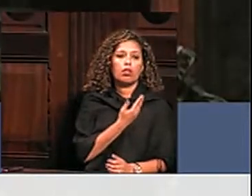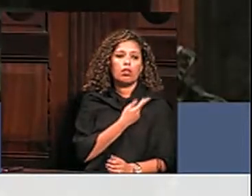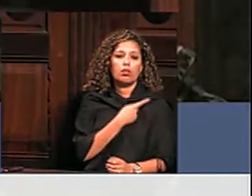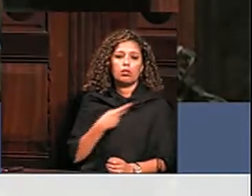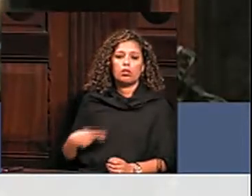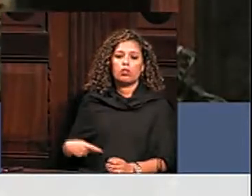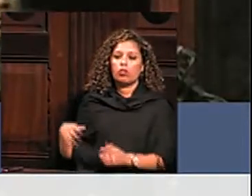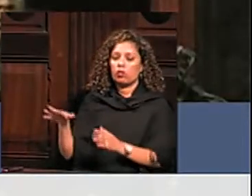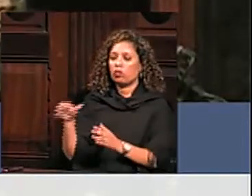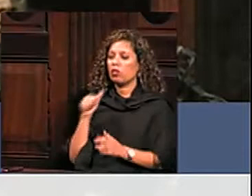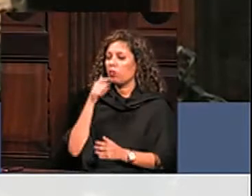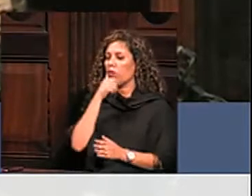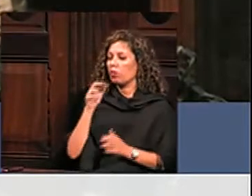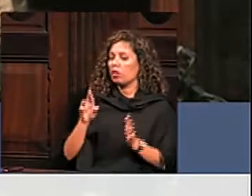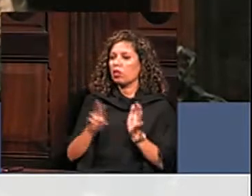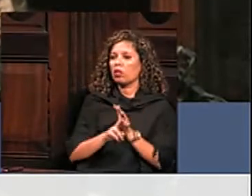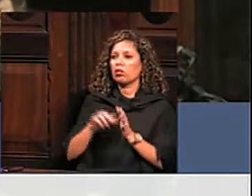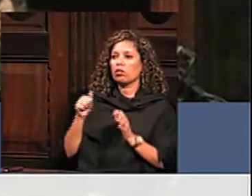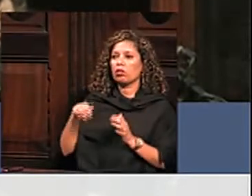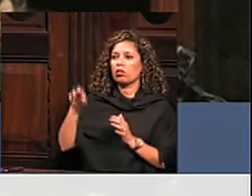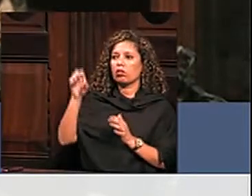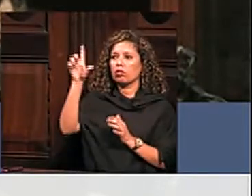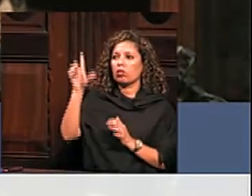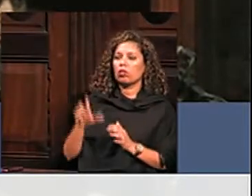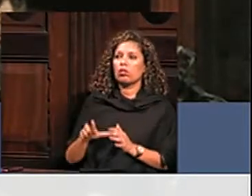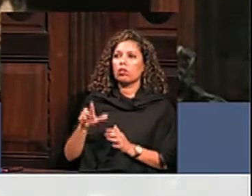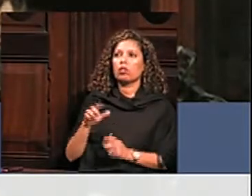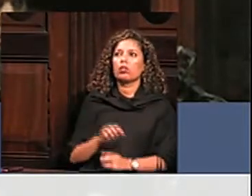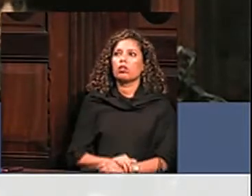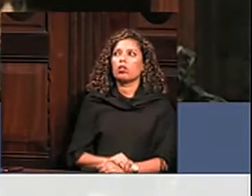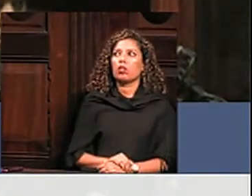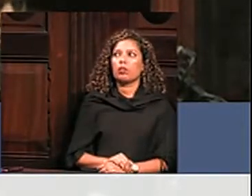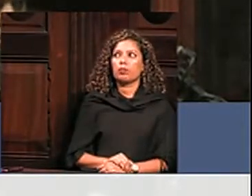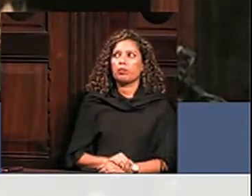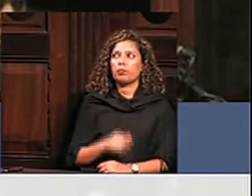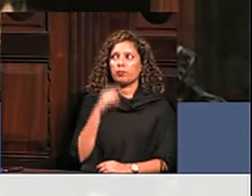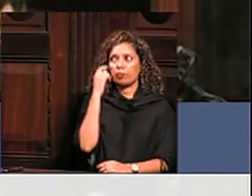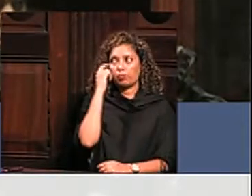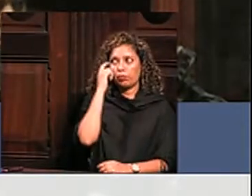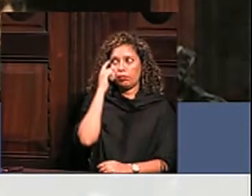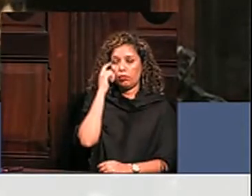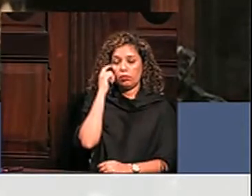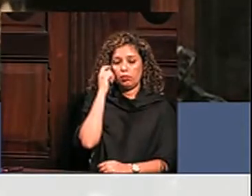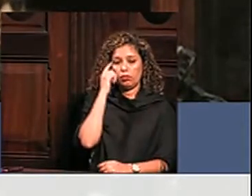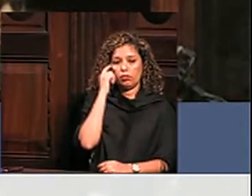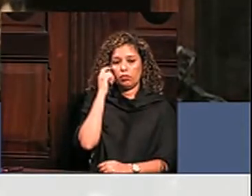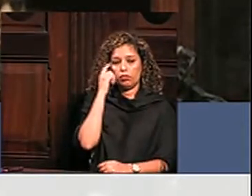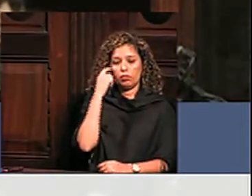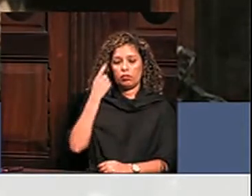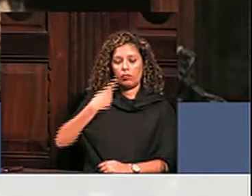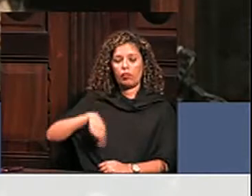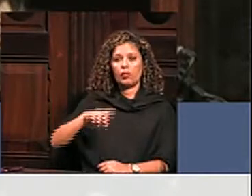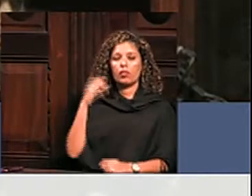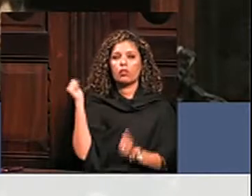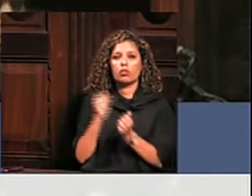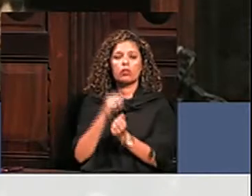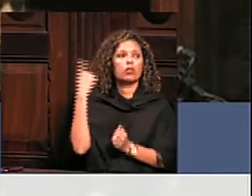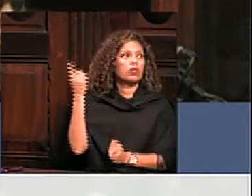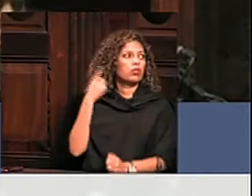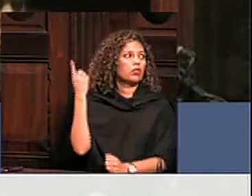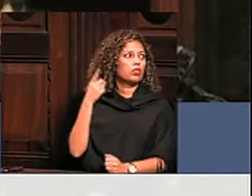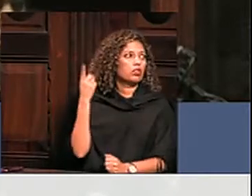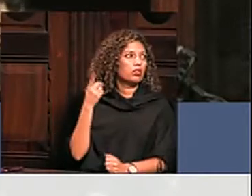Lazzaroni, e não sei se vai ser com esse texto, mas estou combinando aqui com o deputado Gustavo Tutuca, que é uma